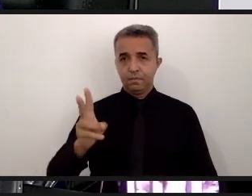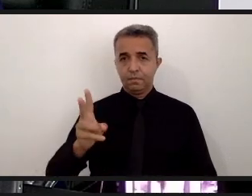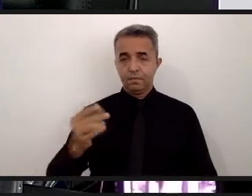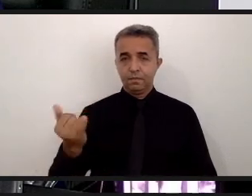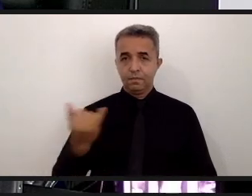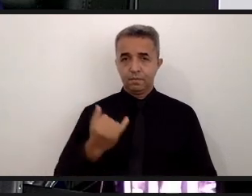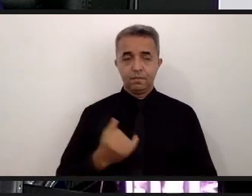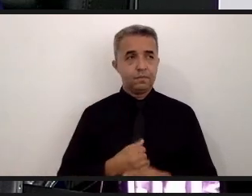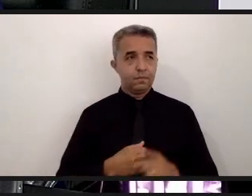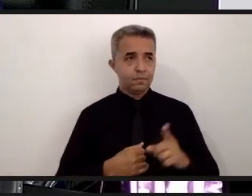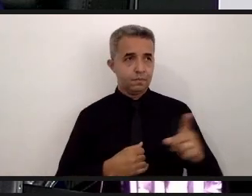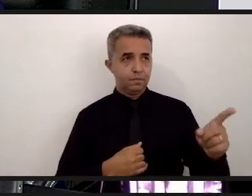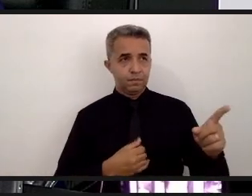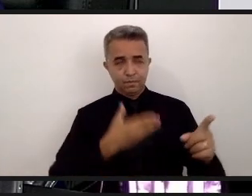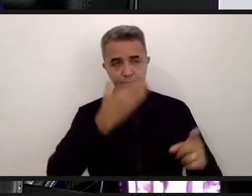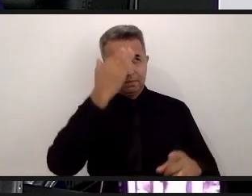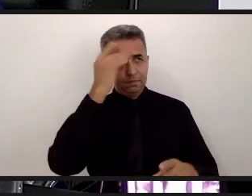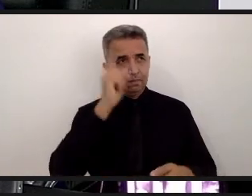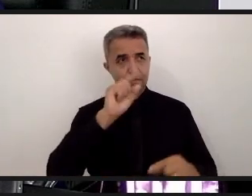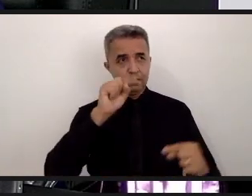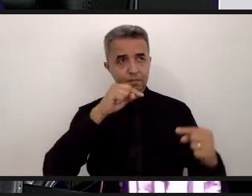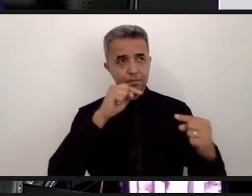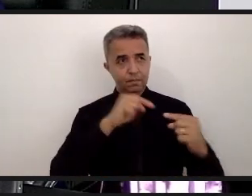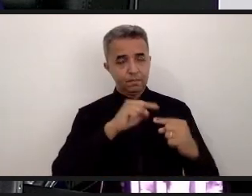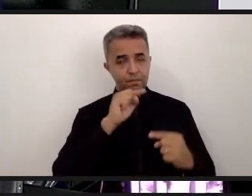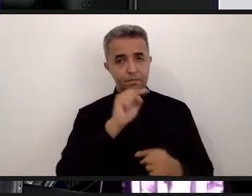seus propósitos, não se esqueça